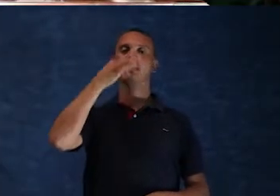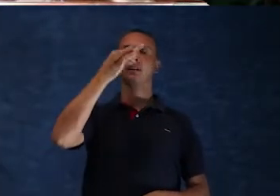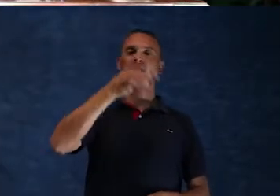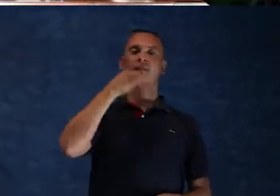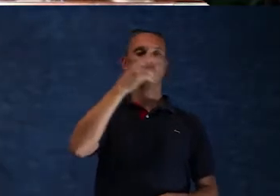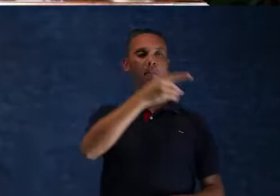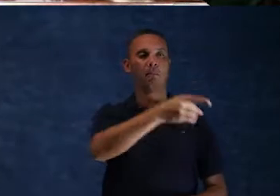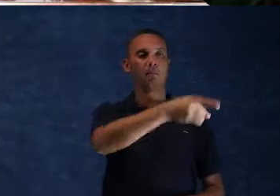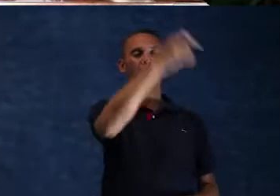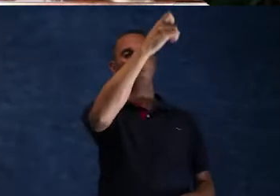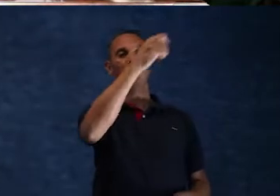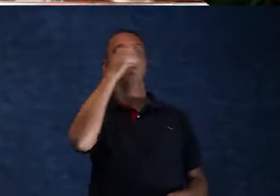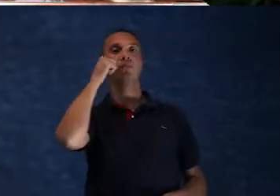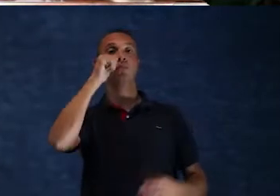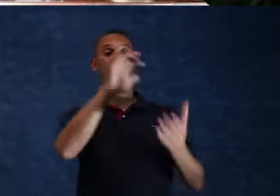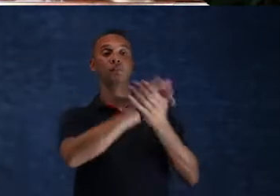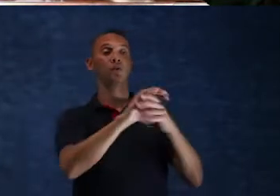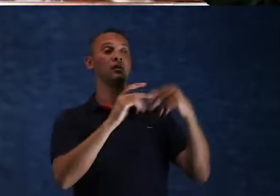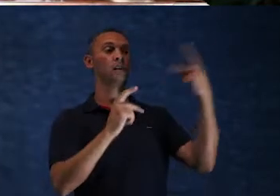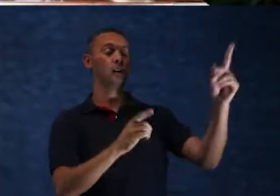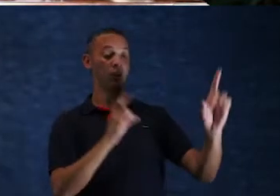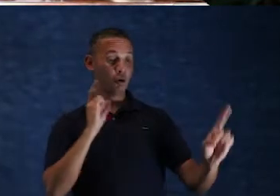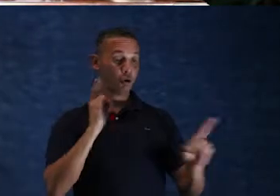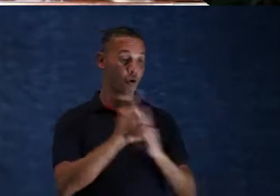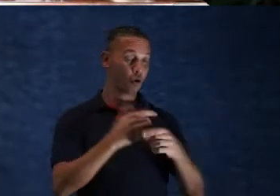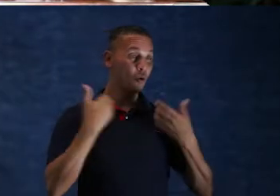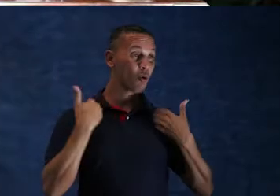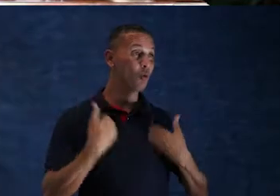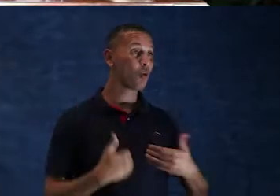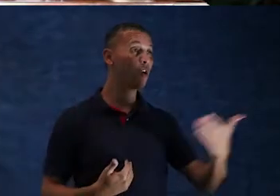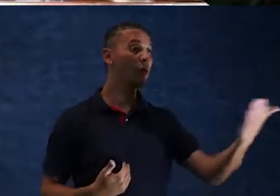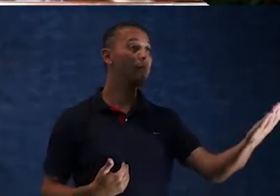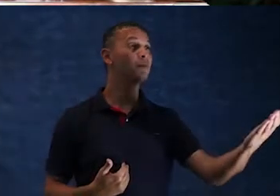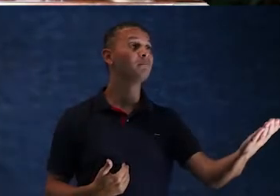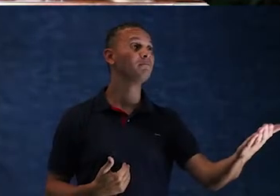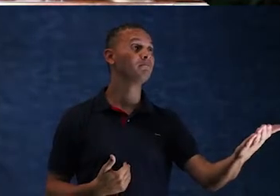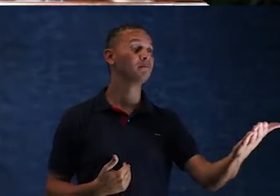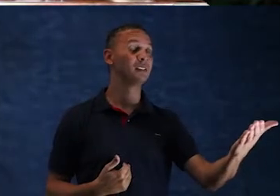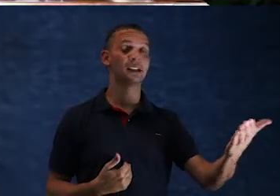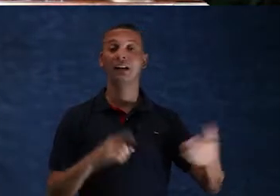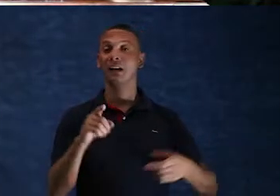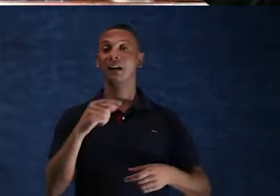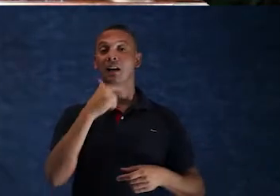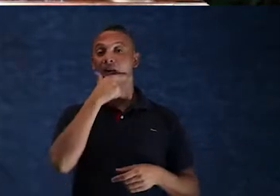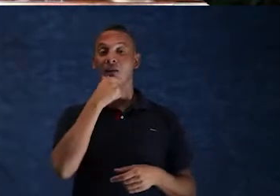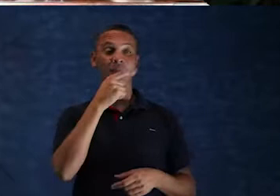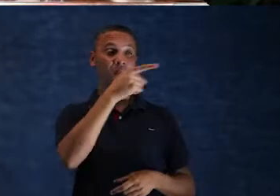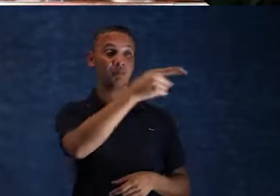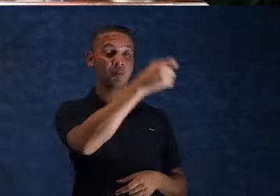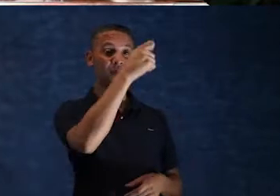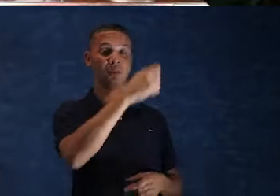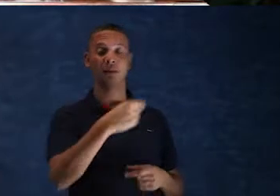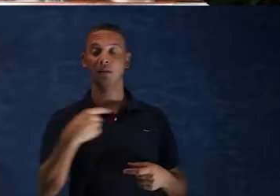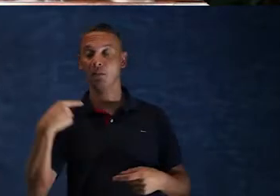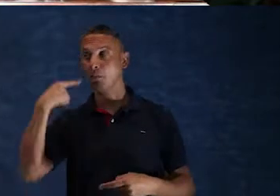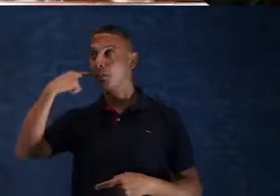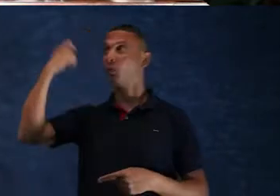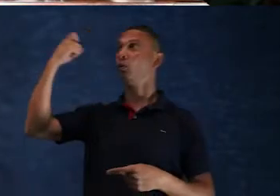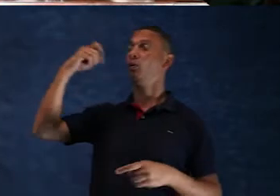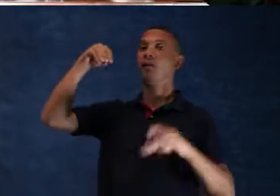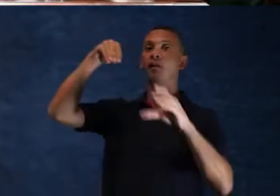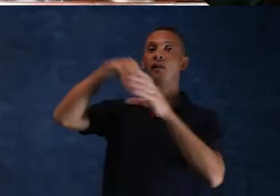da esposa, desde o encontro do corpo até um desenlace final, em que o suposto criminoso é morto na cela